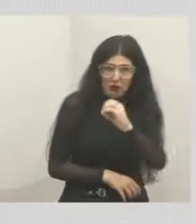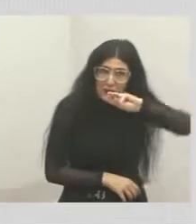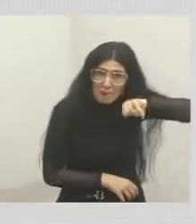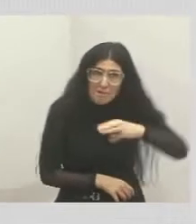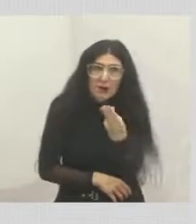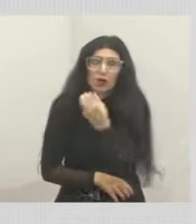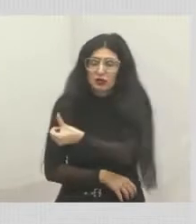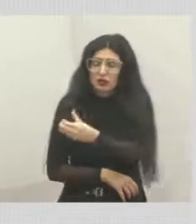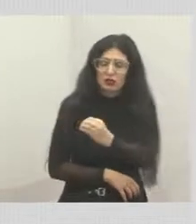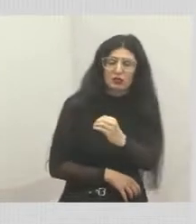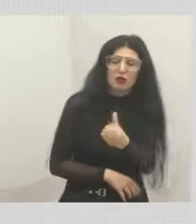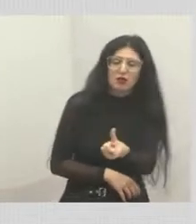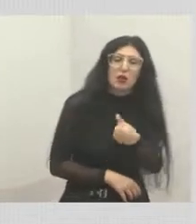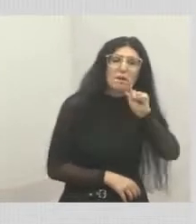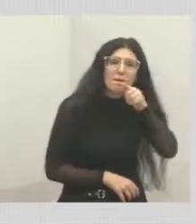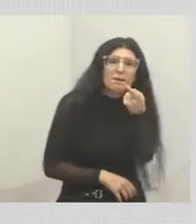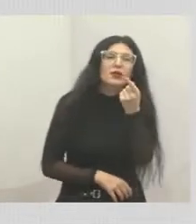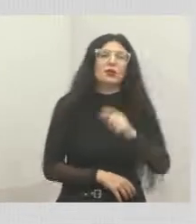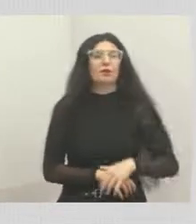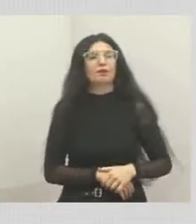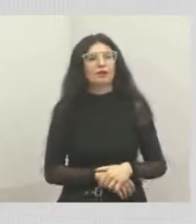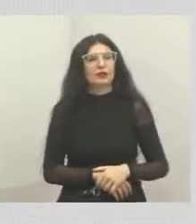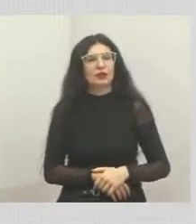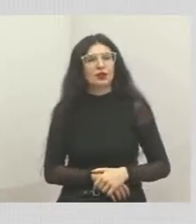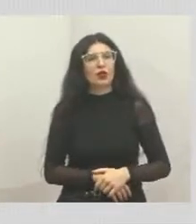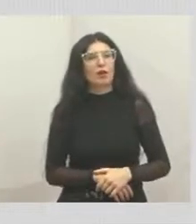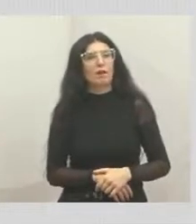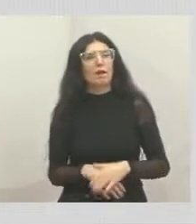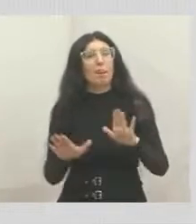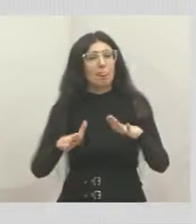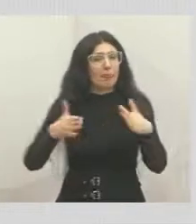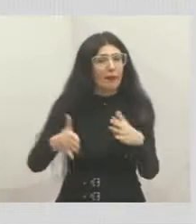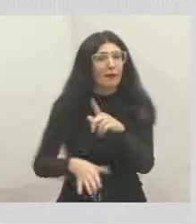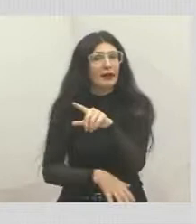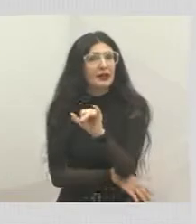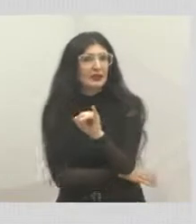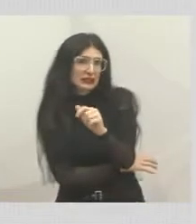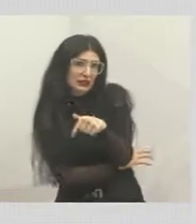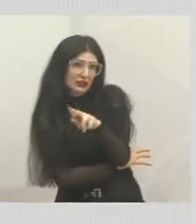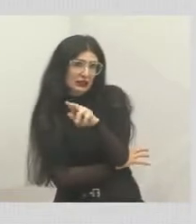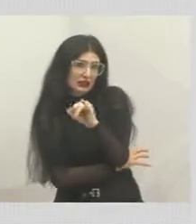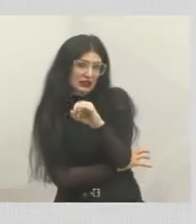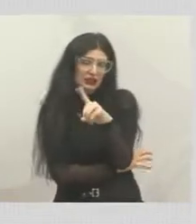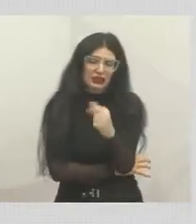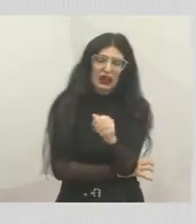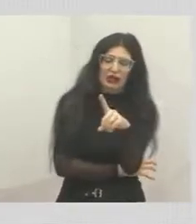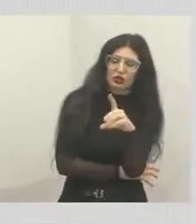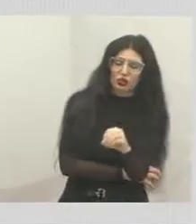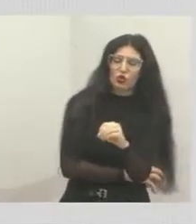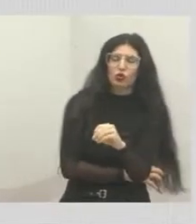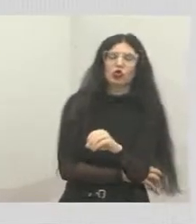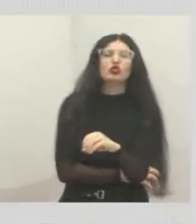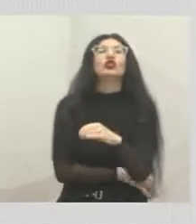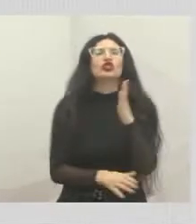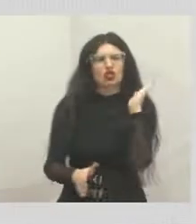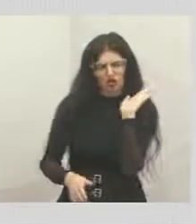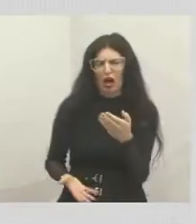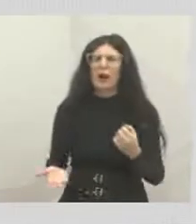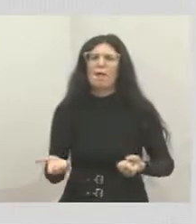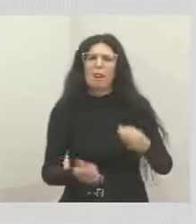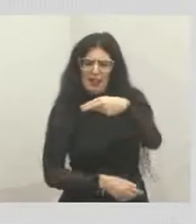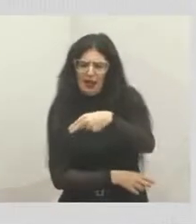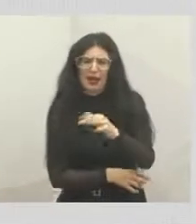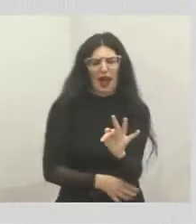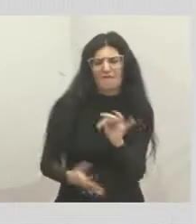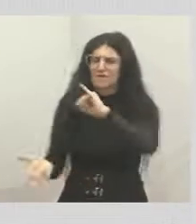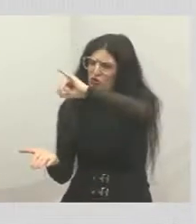150.606.000. Aqui, quando nós falamos liquidado, seria pagamento, processo com nota fiscal e